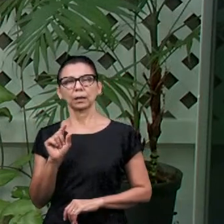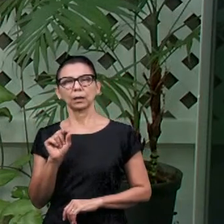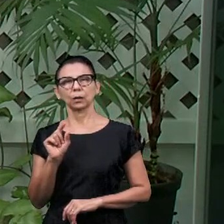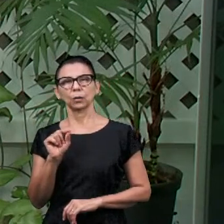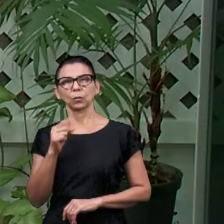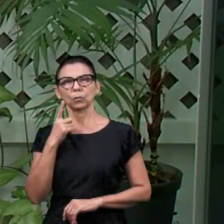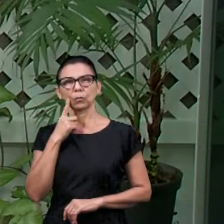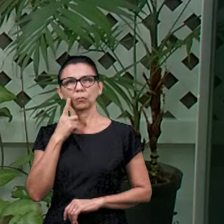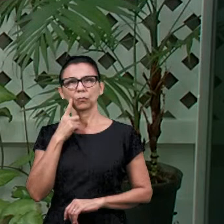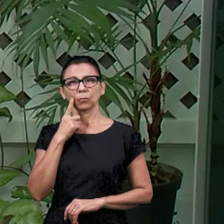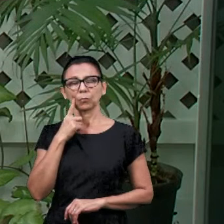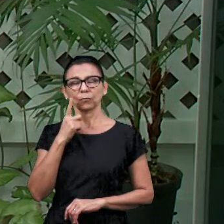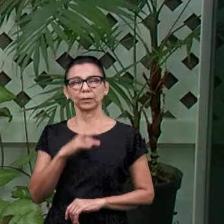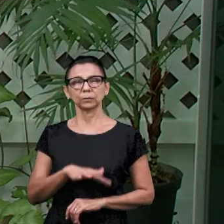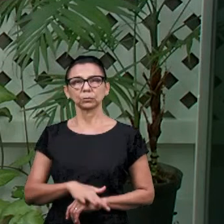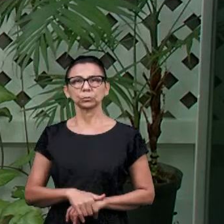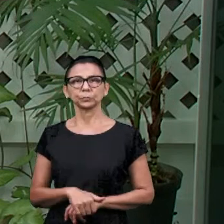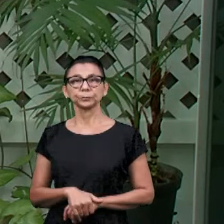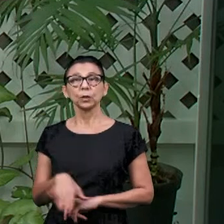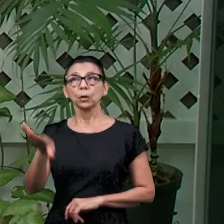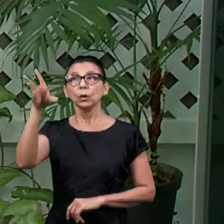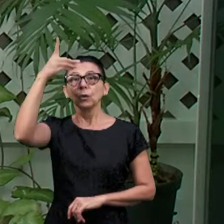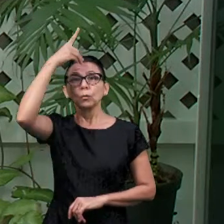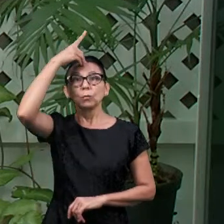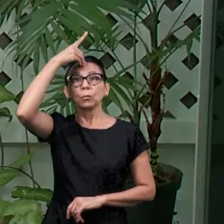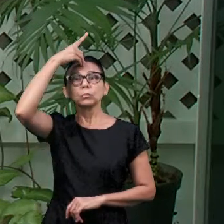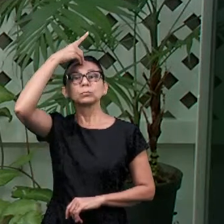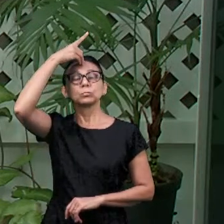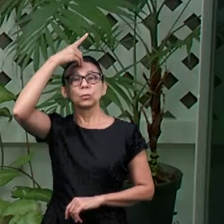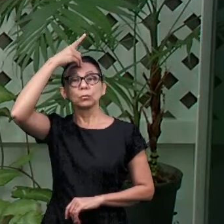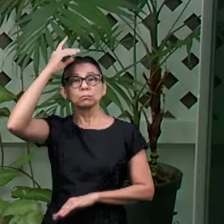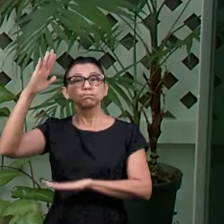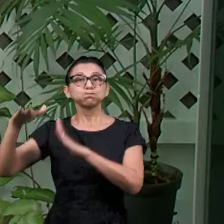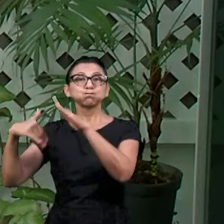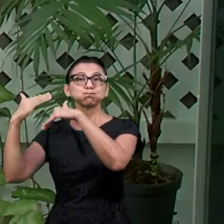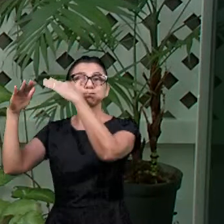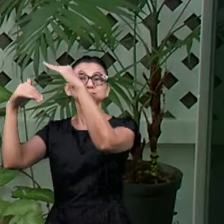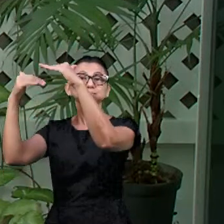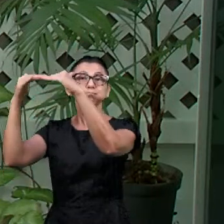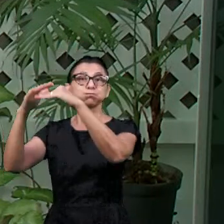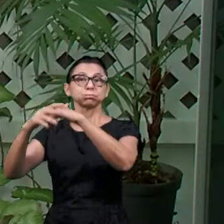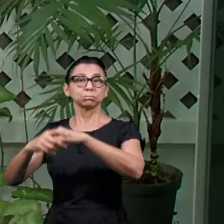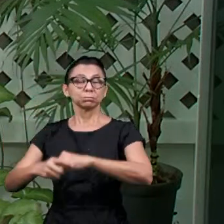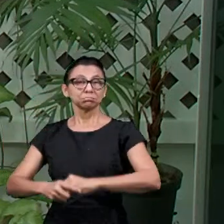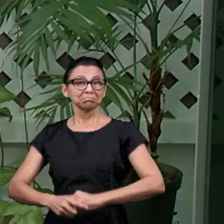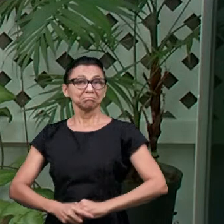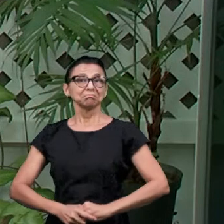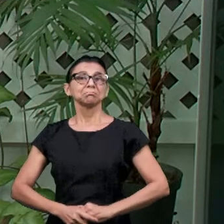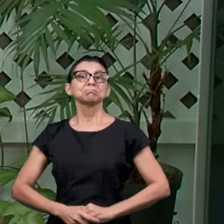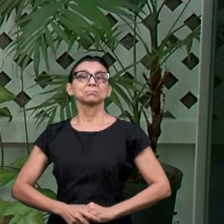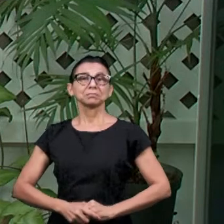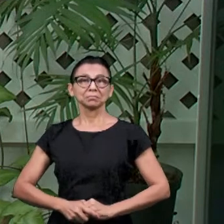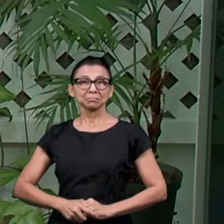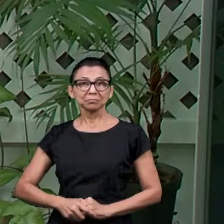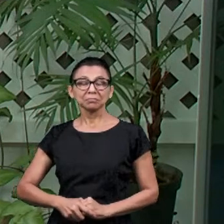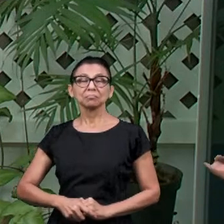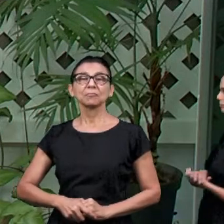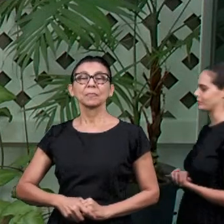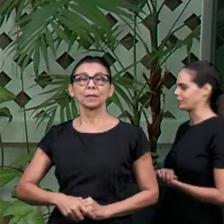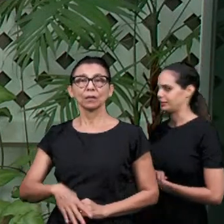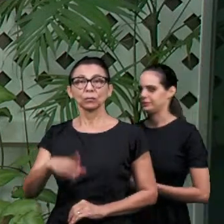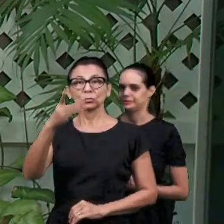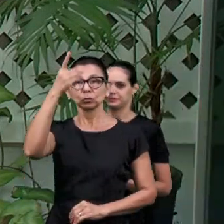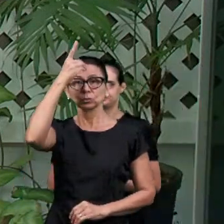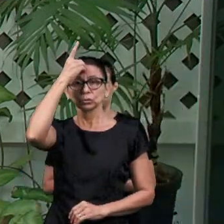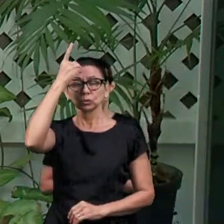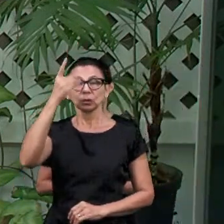o alvorecer dos dons espirituais. Posso dizer alvorecer, até o renovar dos dons espirituais na vida